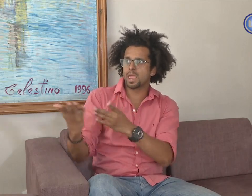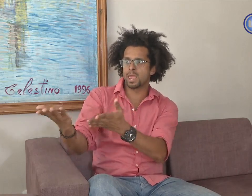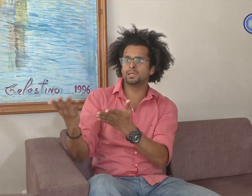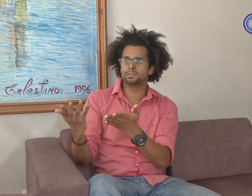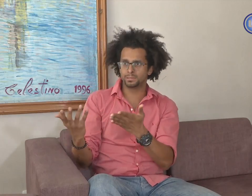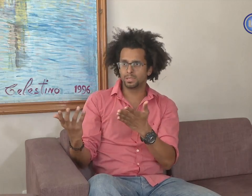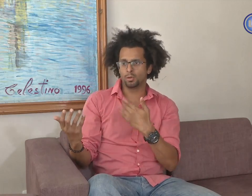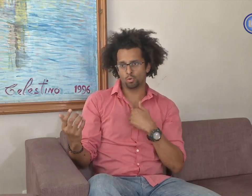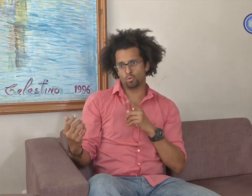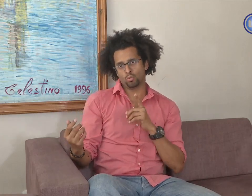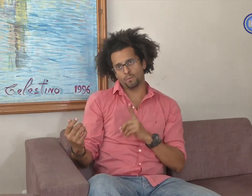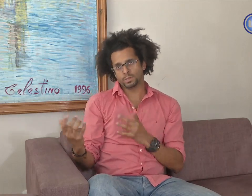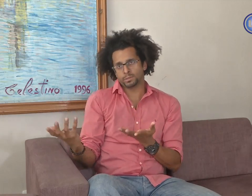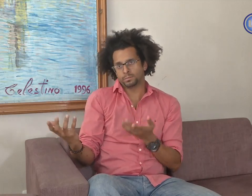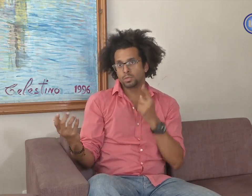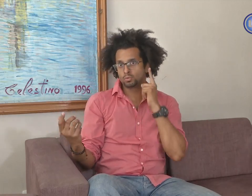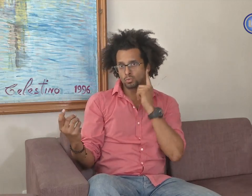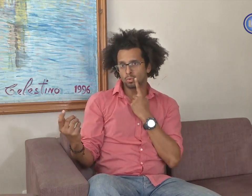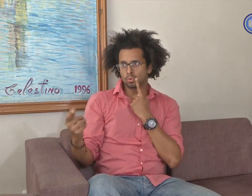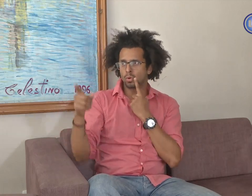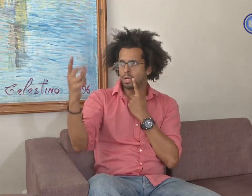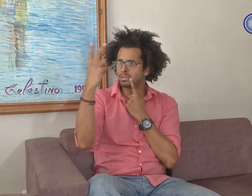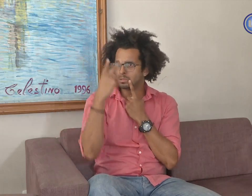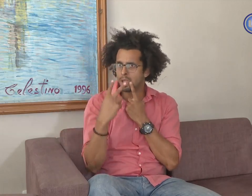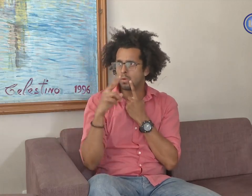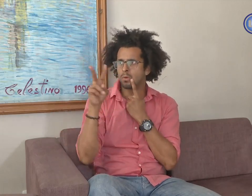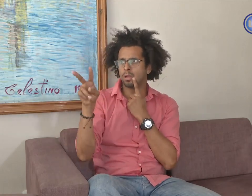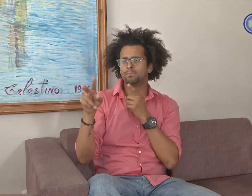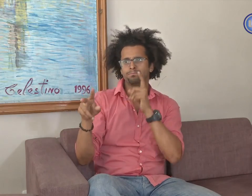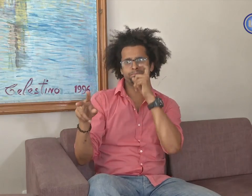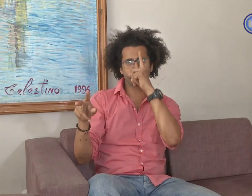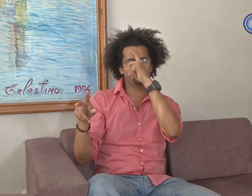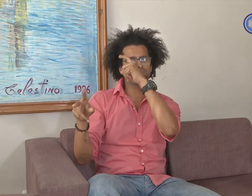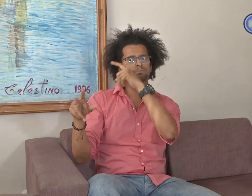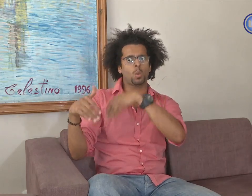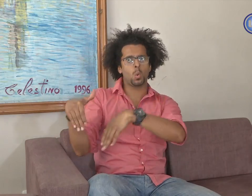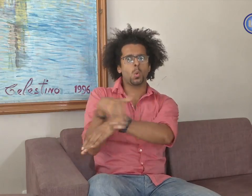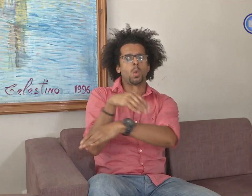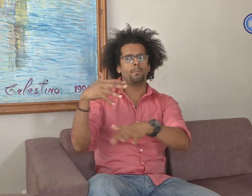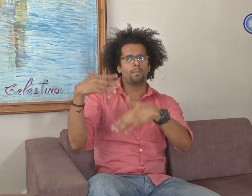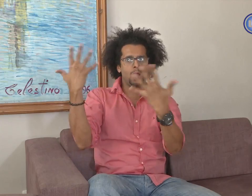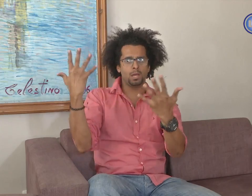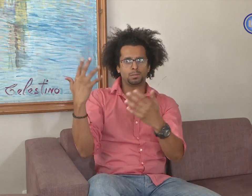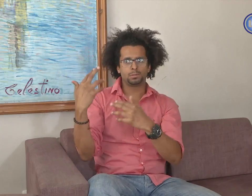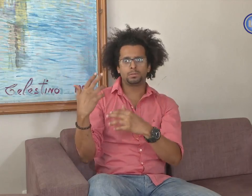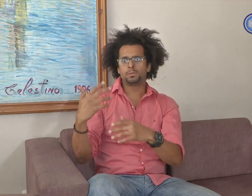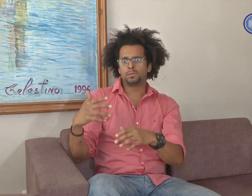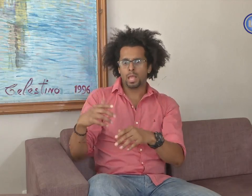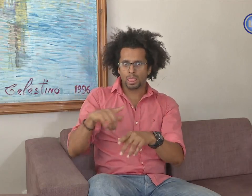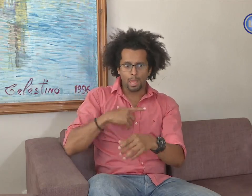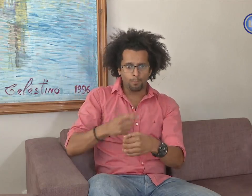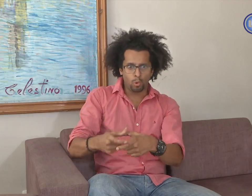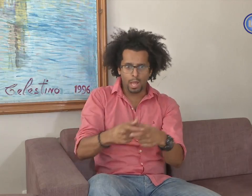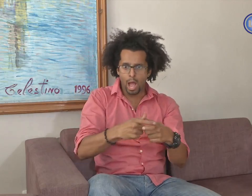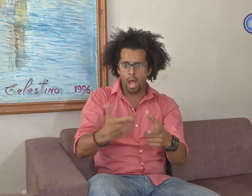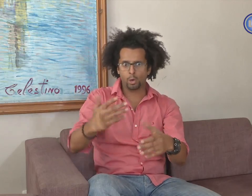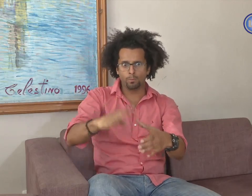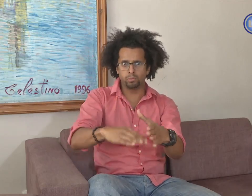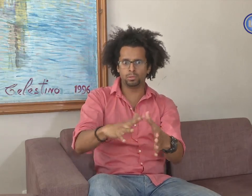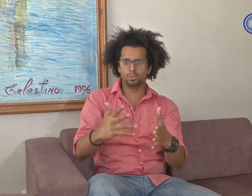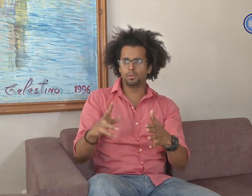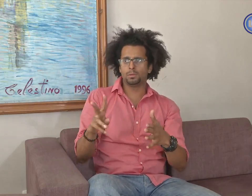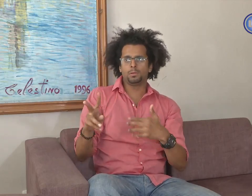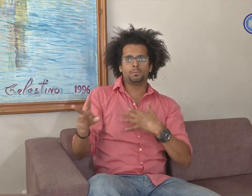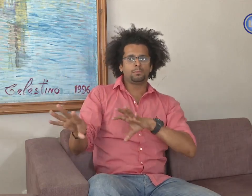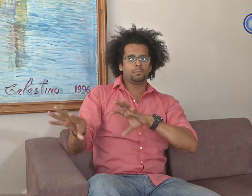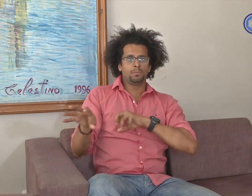Porque assim como ele, deficiente, eu também sou. E na rua, as pessoas cegas eles têm muita